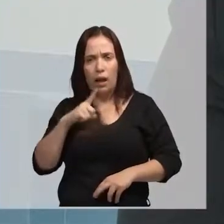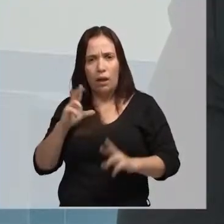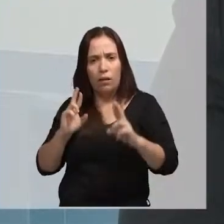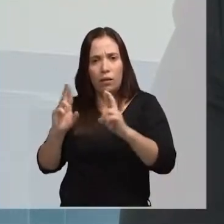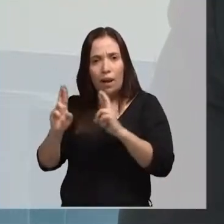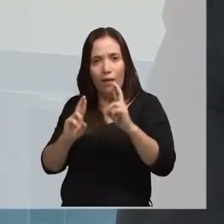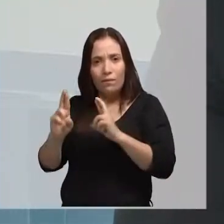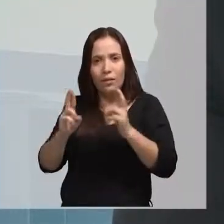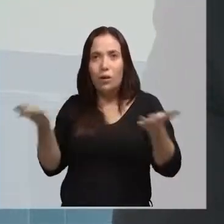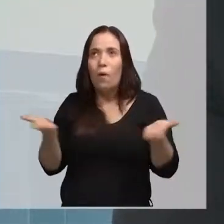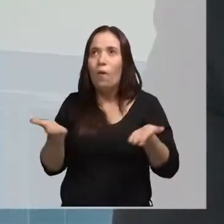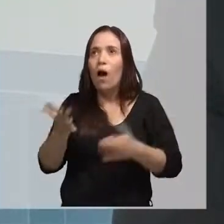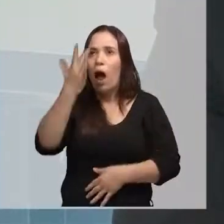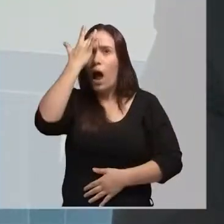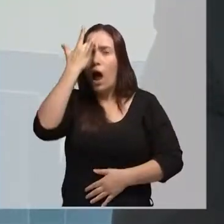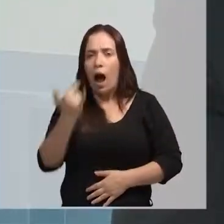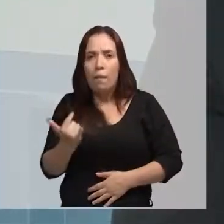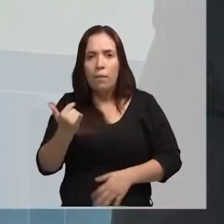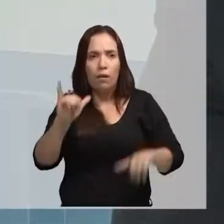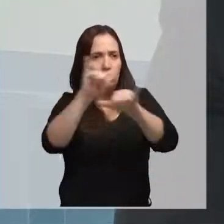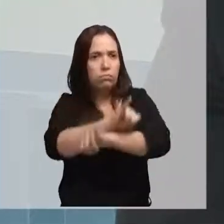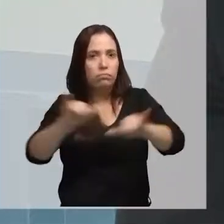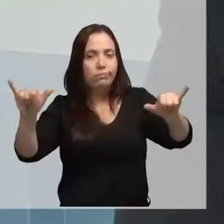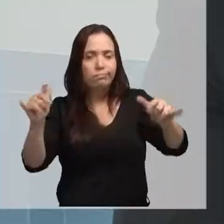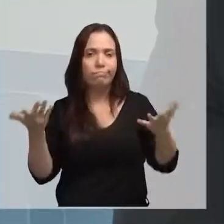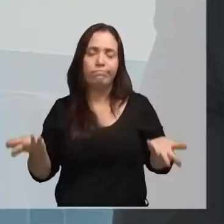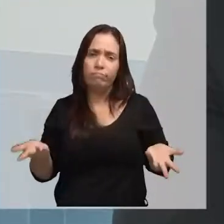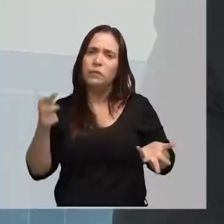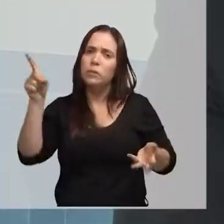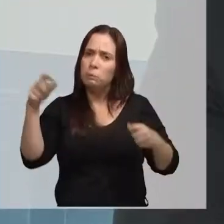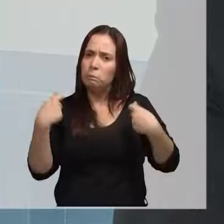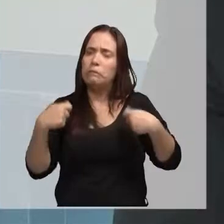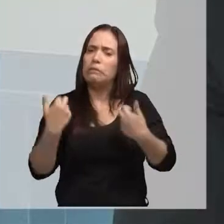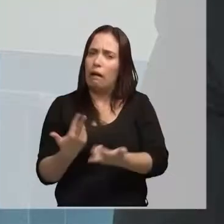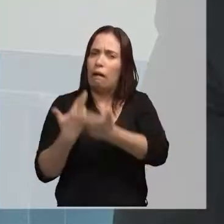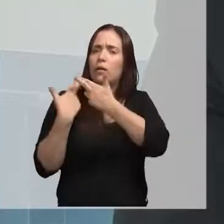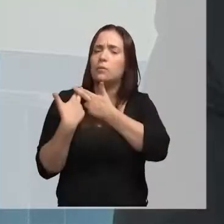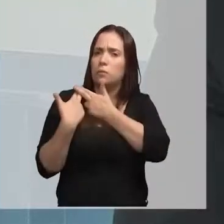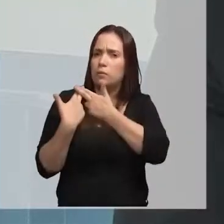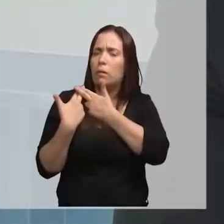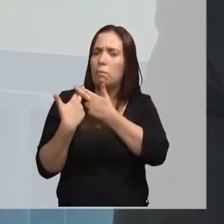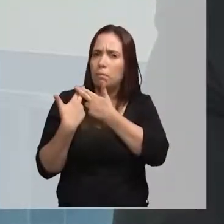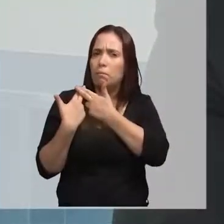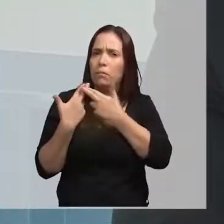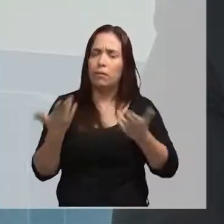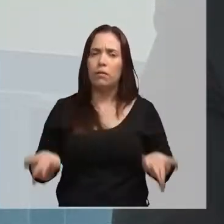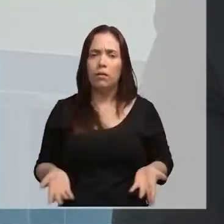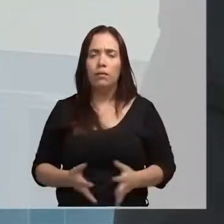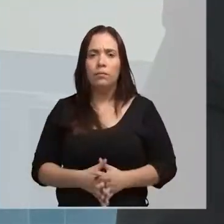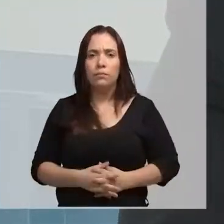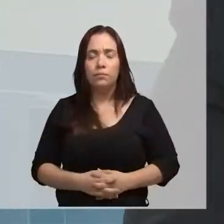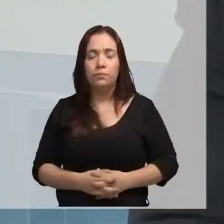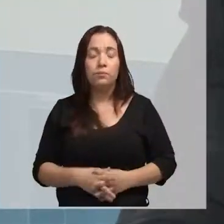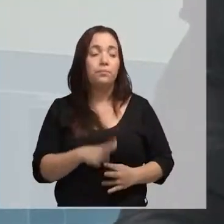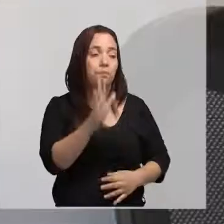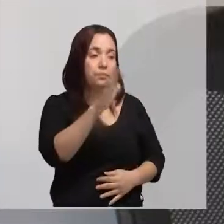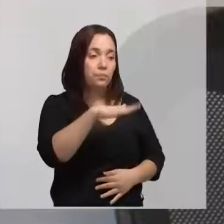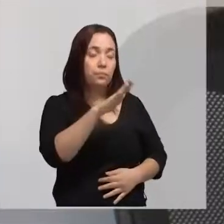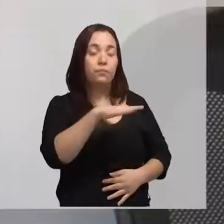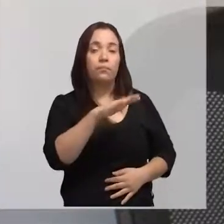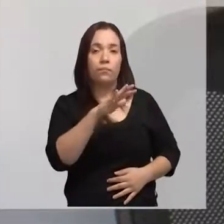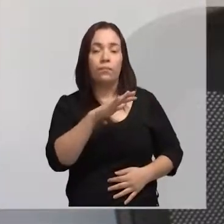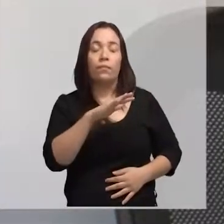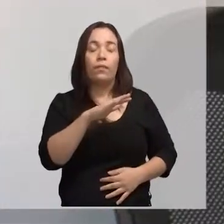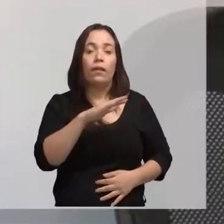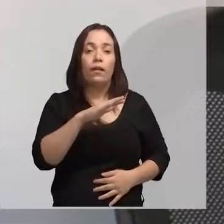Luiz? Pelo amor de Deus, cara. Eu acho que eles têm que ter responsabilidade com o que fazem, né? O Carlos Frederico,